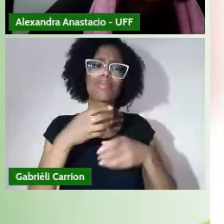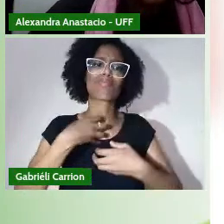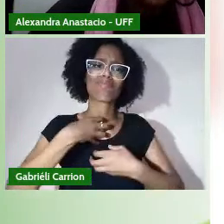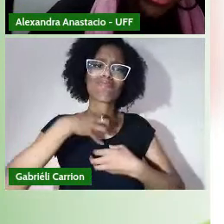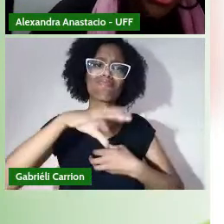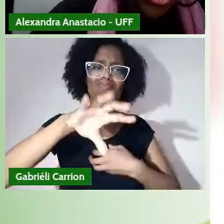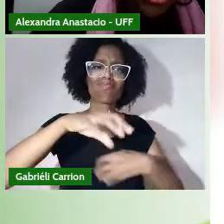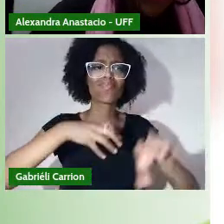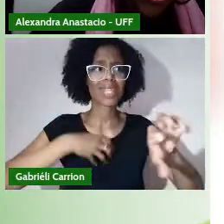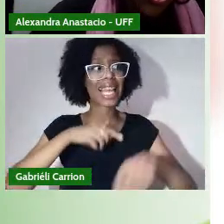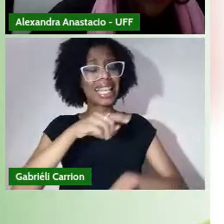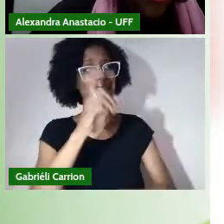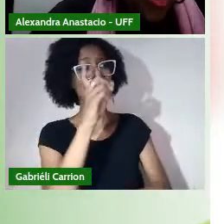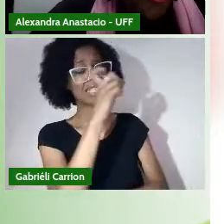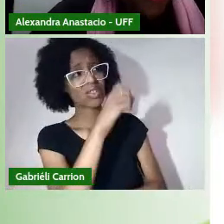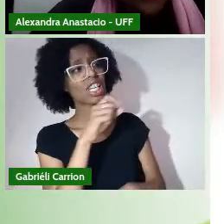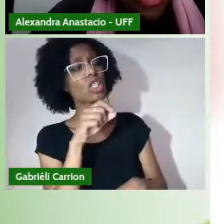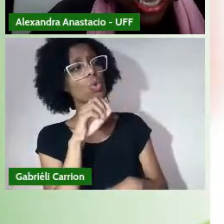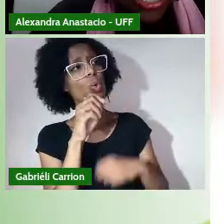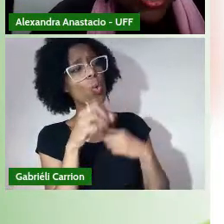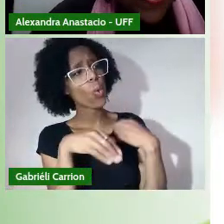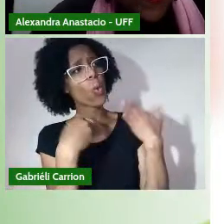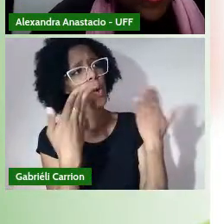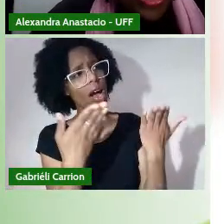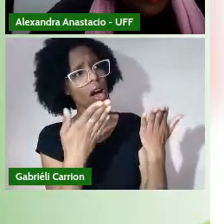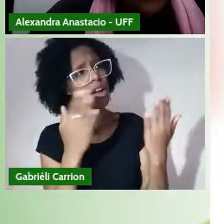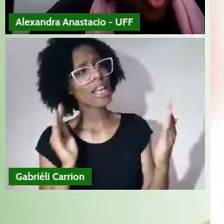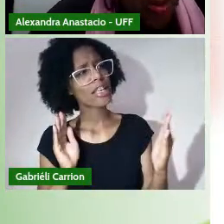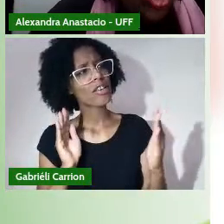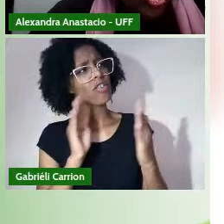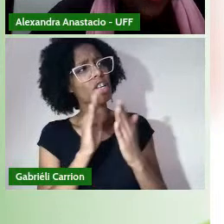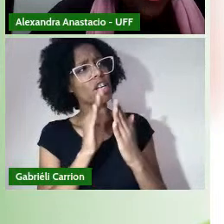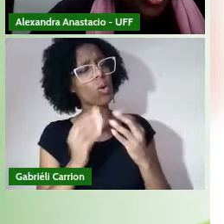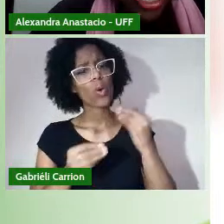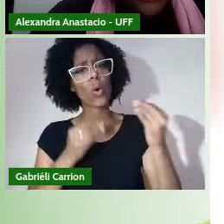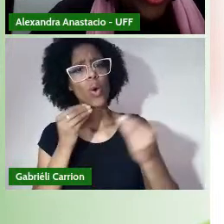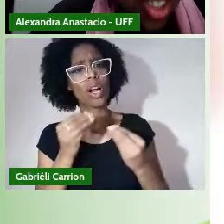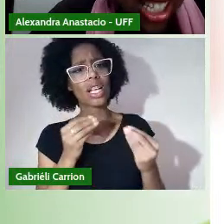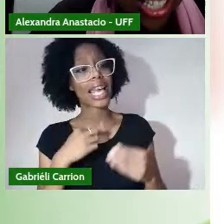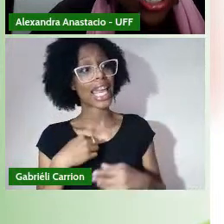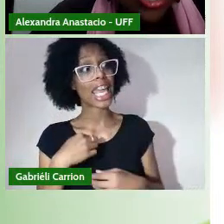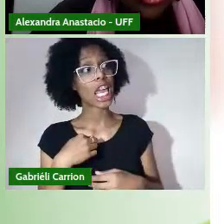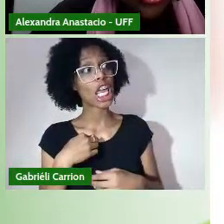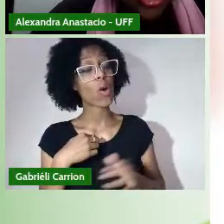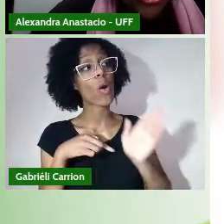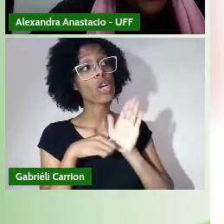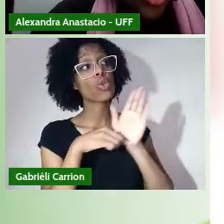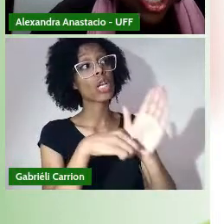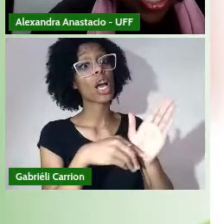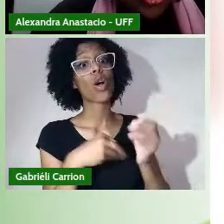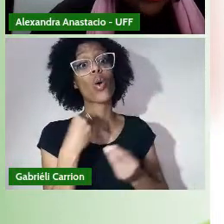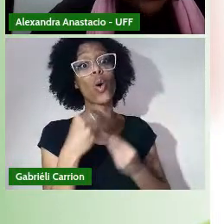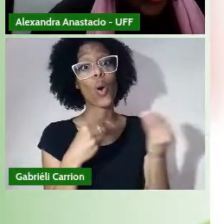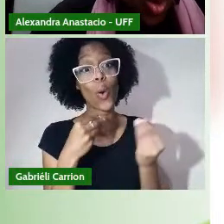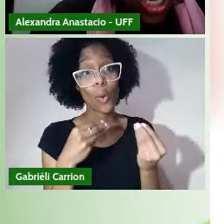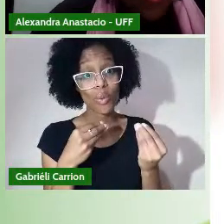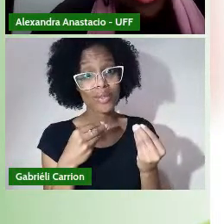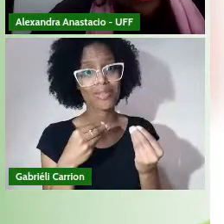as dificuldades que essas pessoas vão enfrentar e como a gente pode agir,